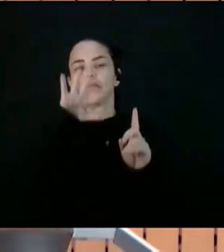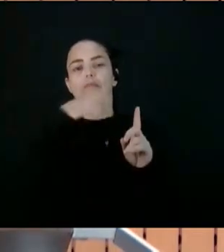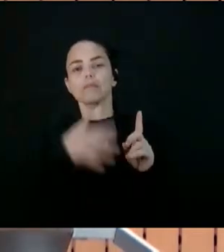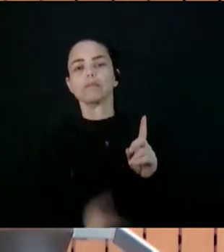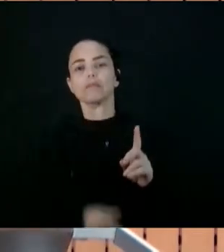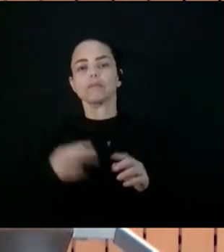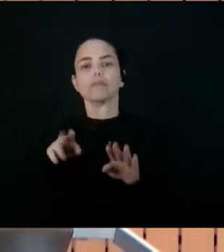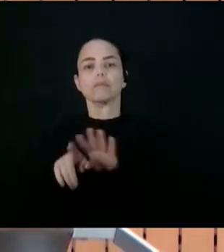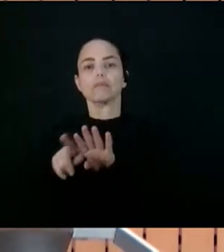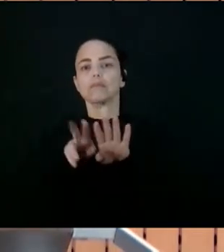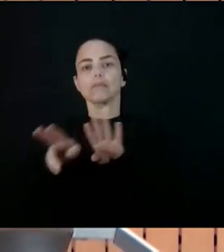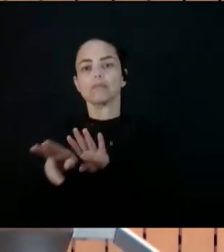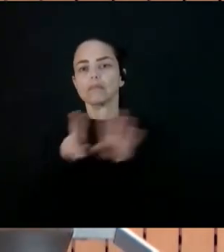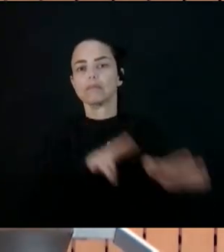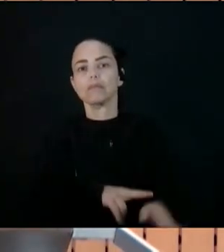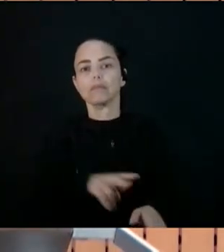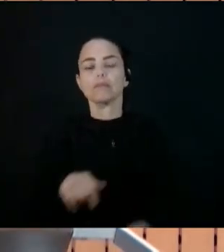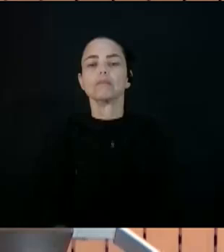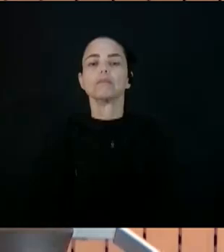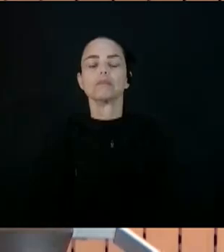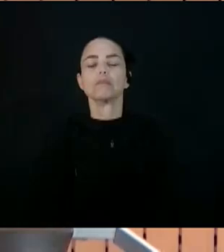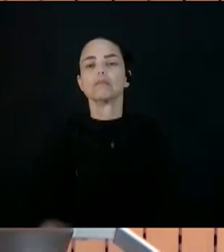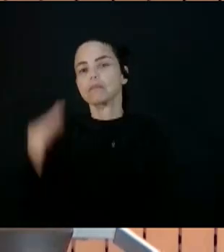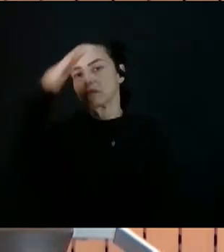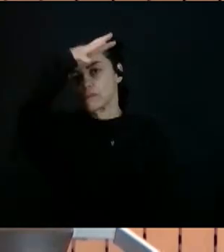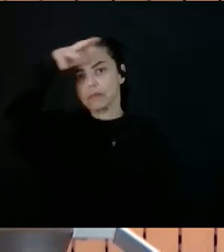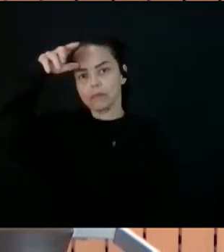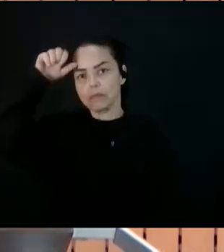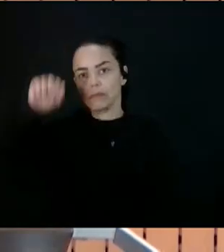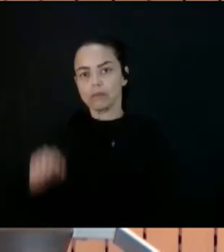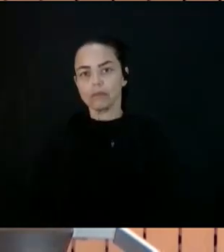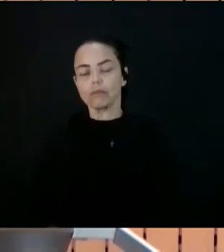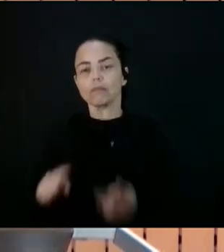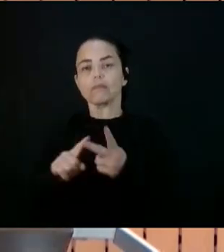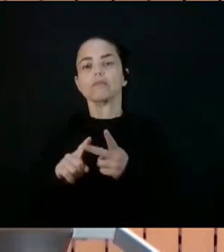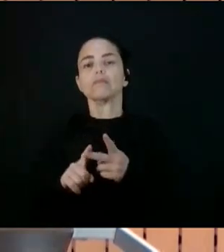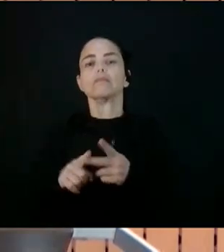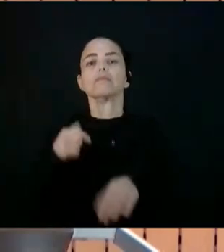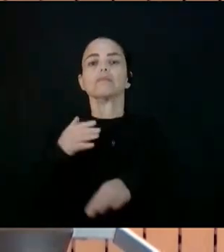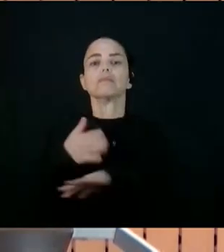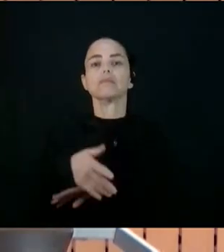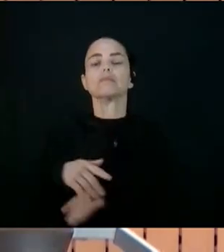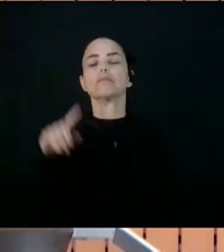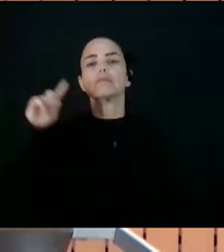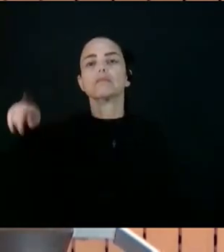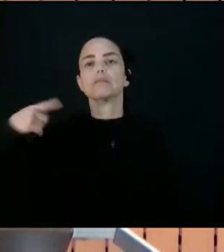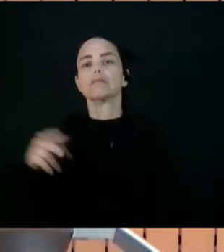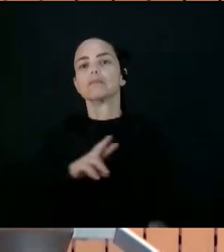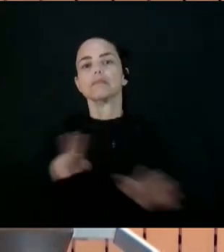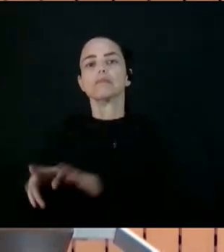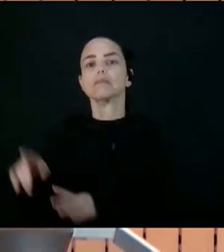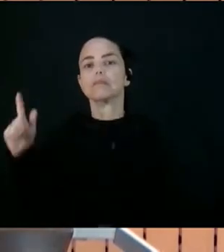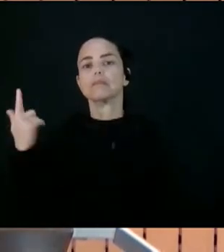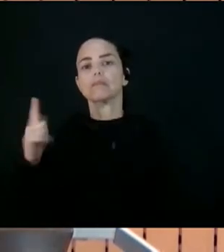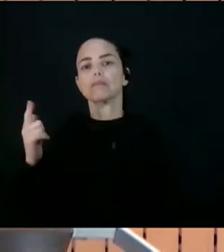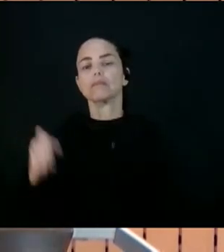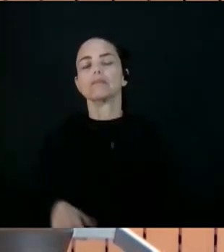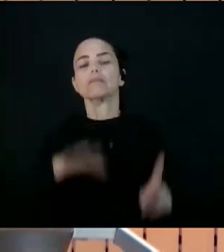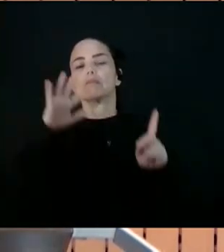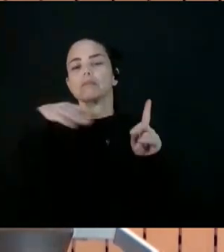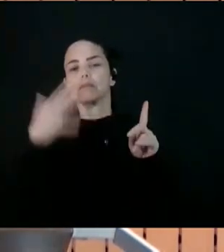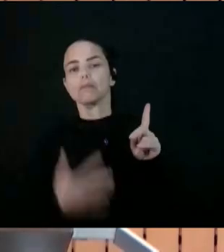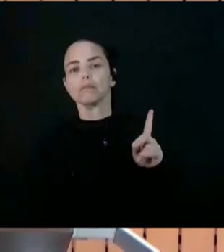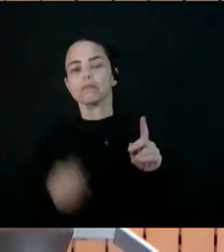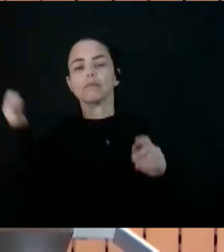foi na Viraí, no Mato Grosso do Sul. Semana que entra será em Goiânia. Então, ele foi muito homenageado. O Brasil